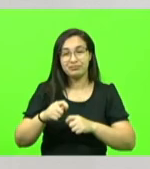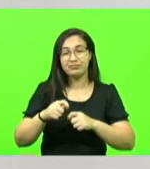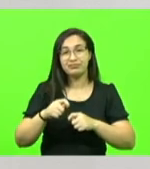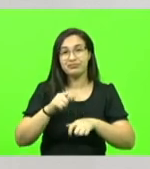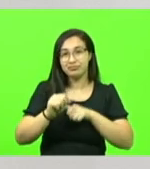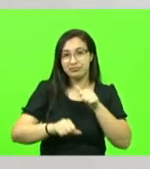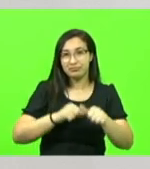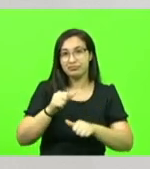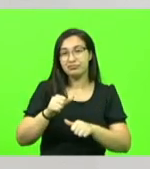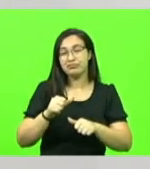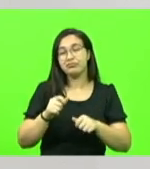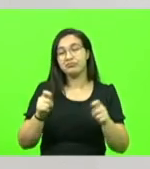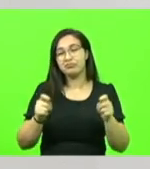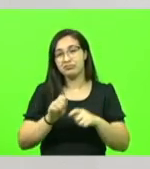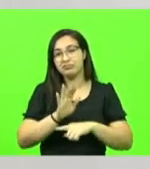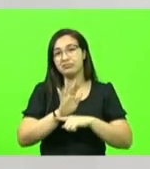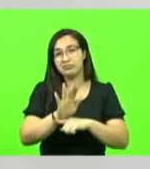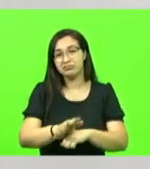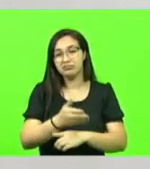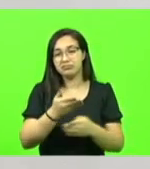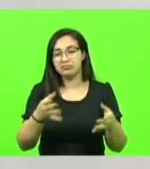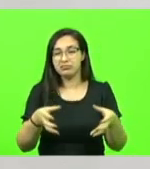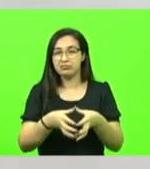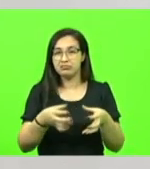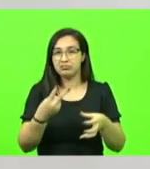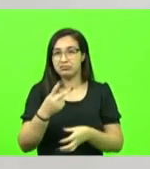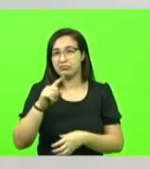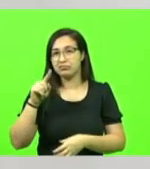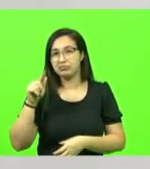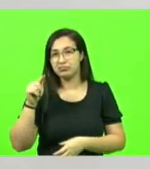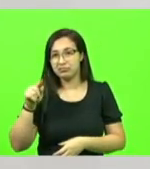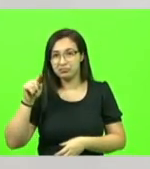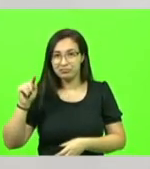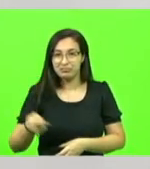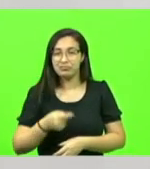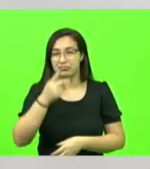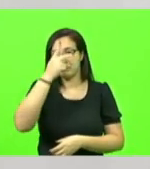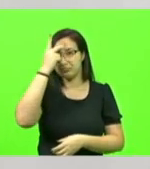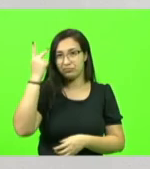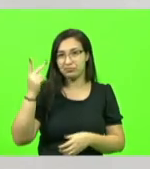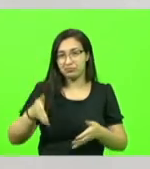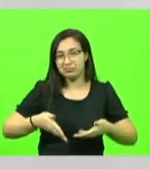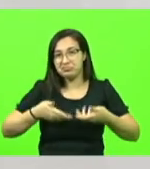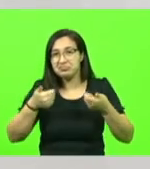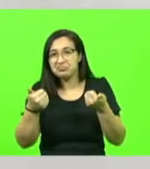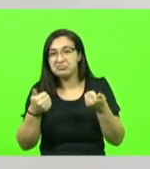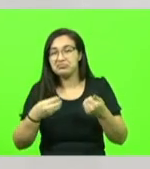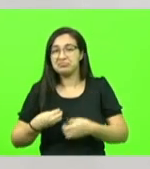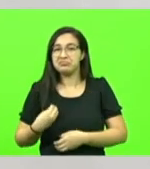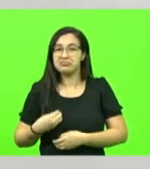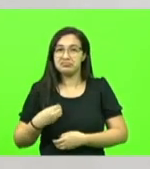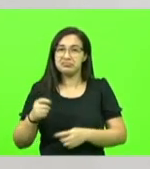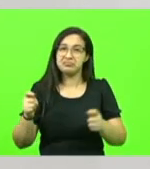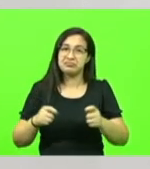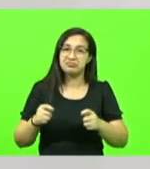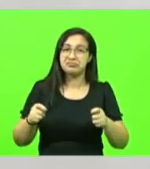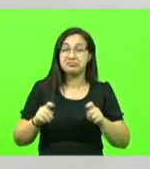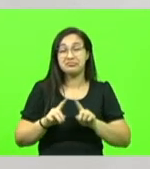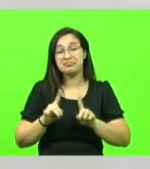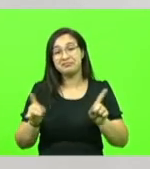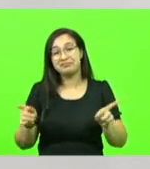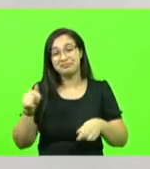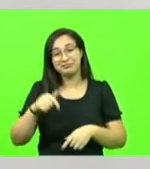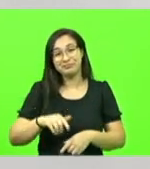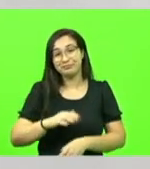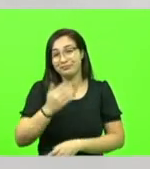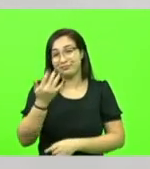fazer com que essas 27 milhões de pessoas tivessem alguma chance de melhorar um país, de melhorar de vida no país. Infelizmente, isso não